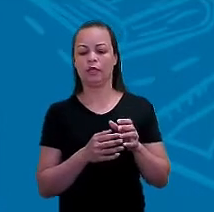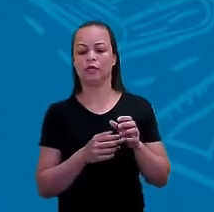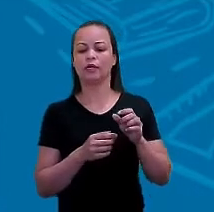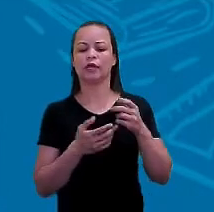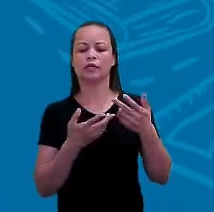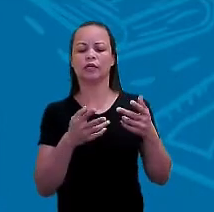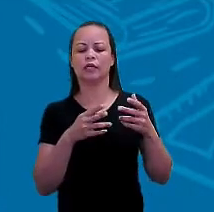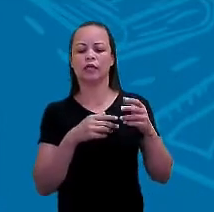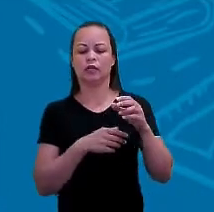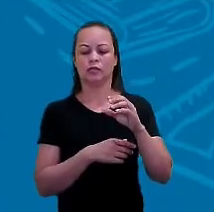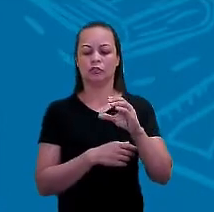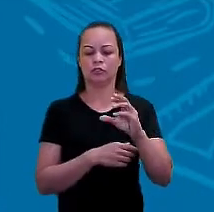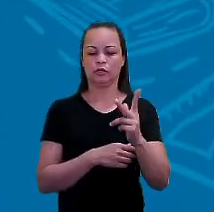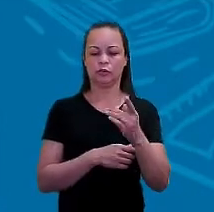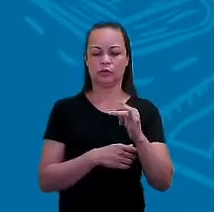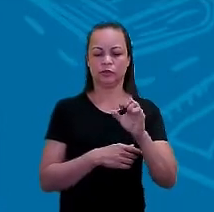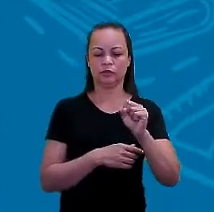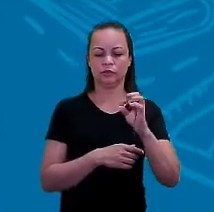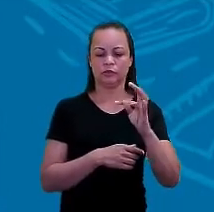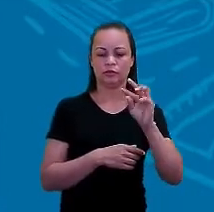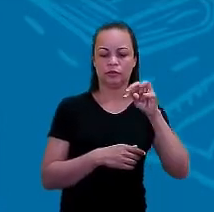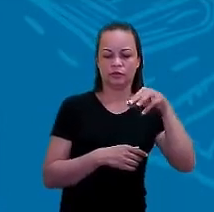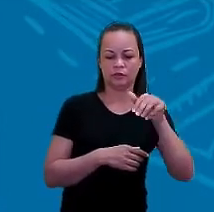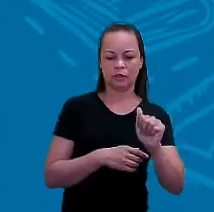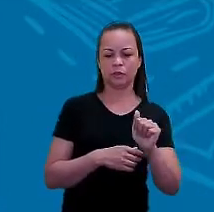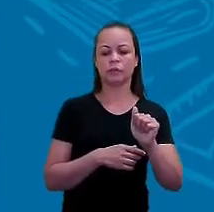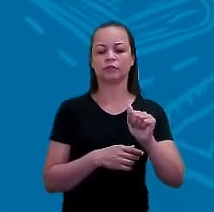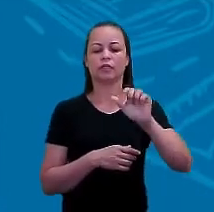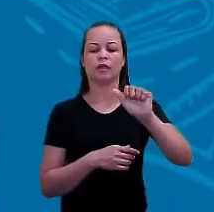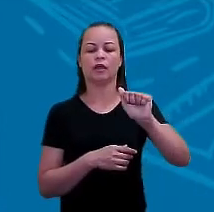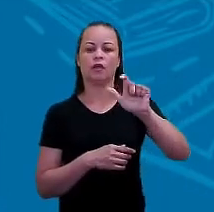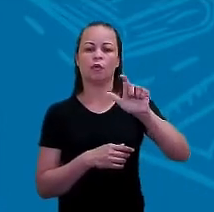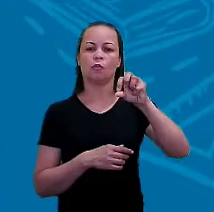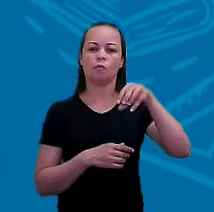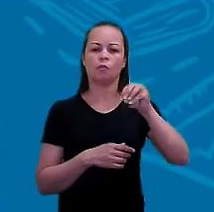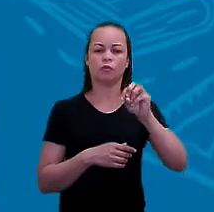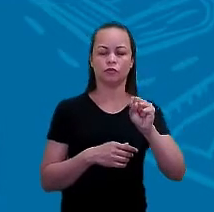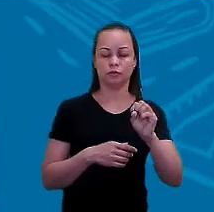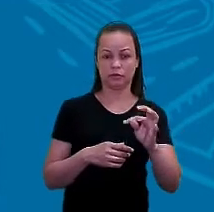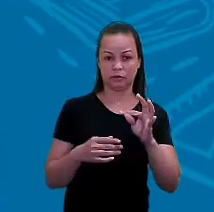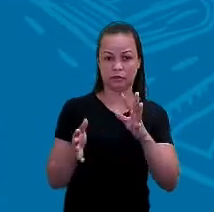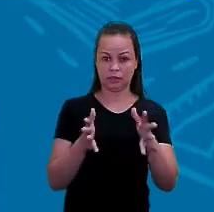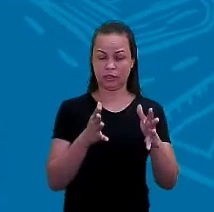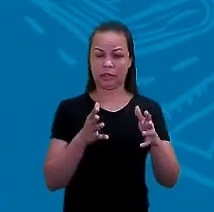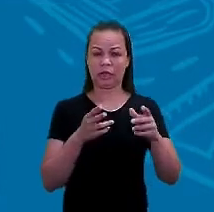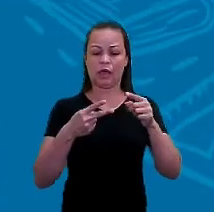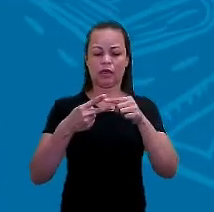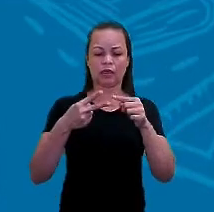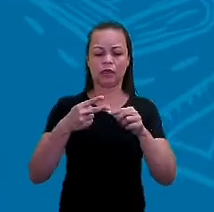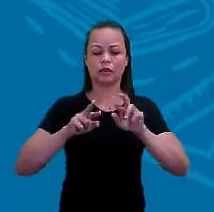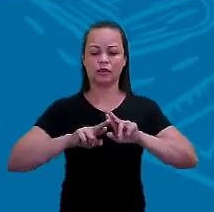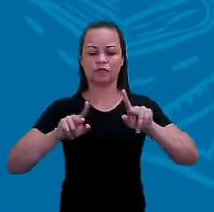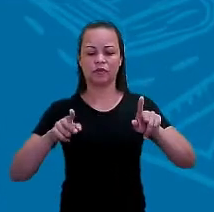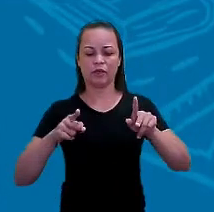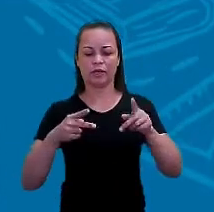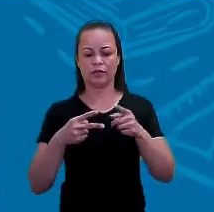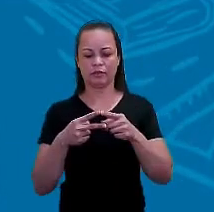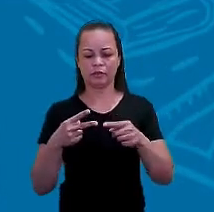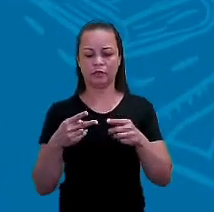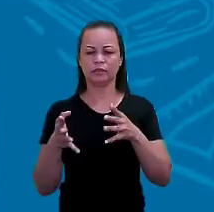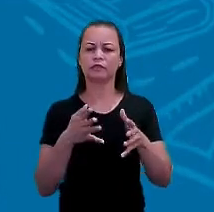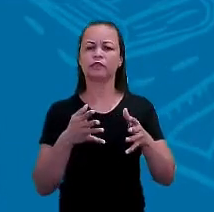Santa? Primeiro, eu já vou explicar para vocês a diferença entre Secret Santa e Secret Santa. Secret Santa e Secret Santa são